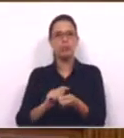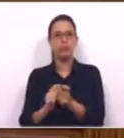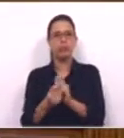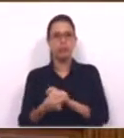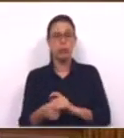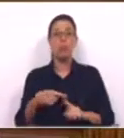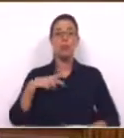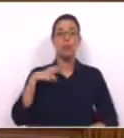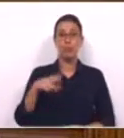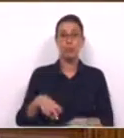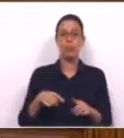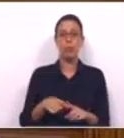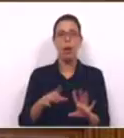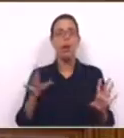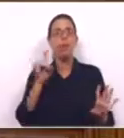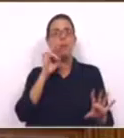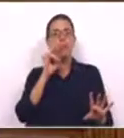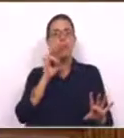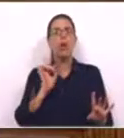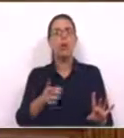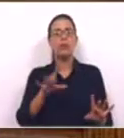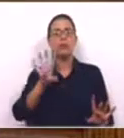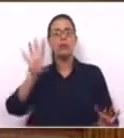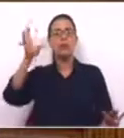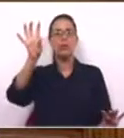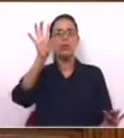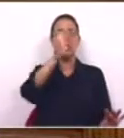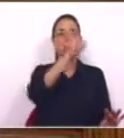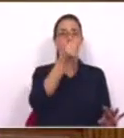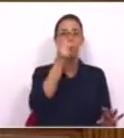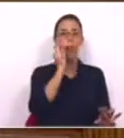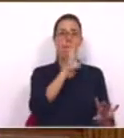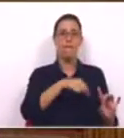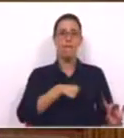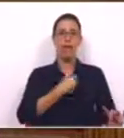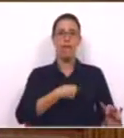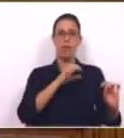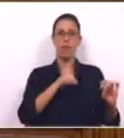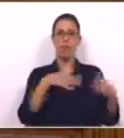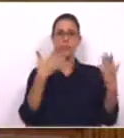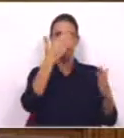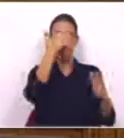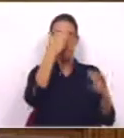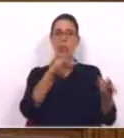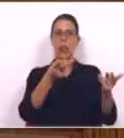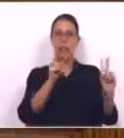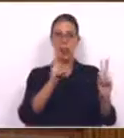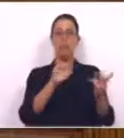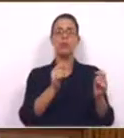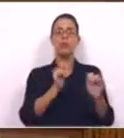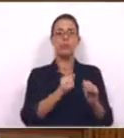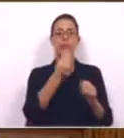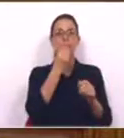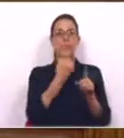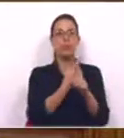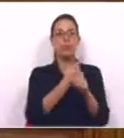modificados em Portugal salvaguardando aquelas regiões que por sua própria iniciativa se consideraram livres de organismos